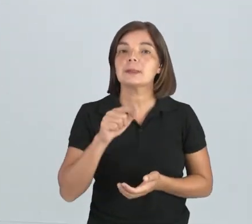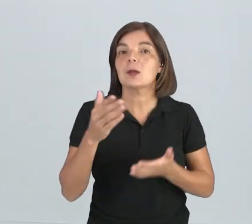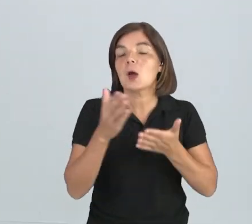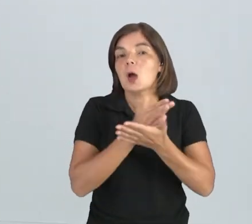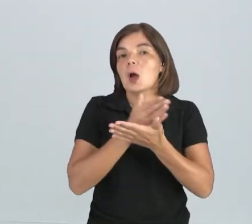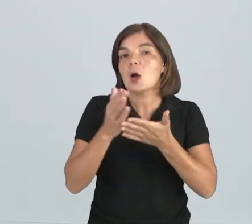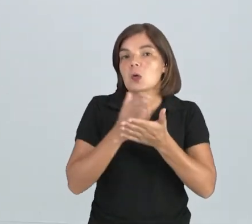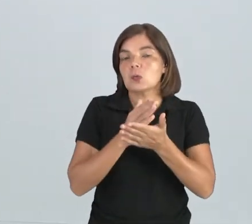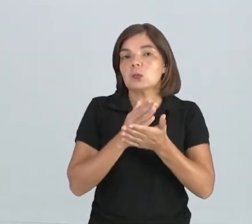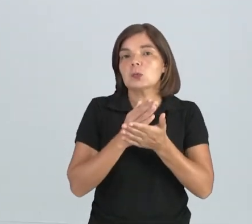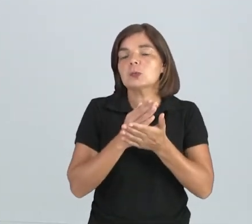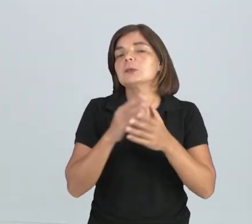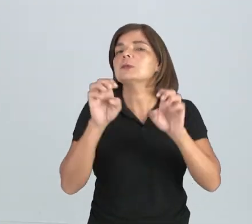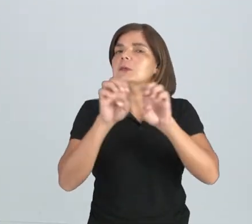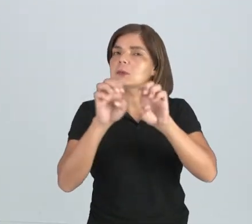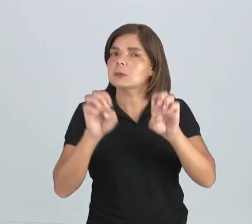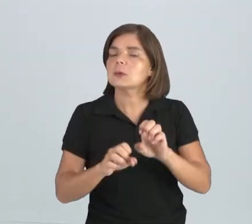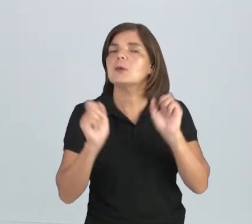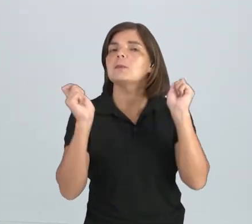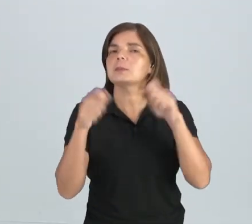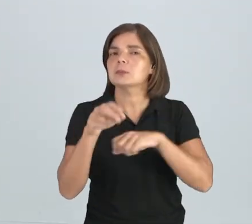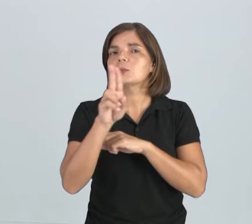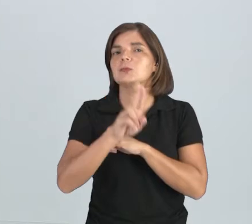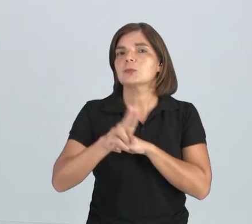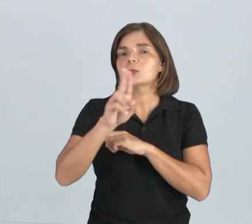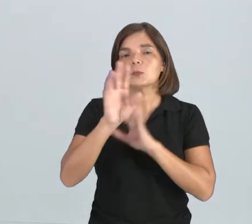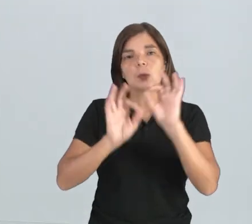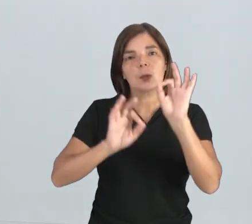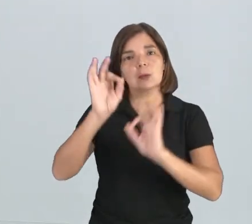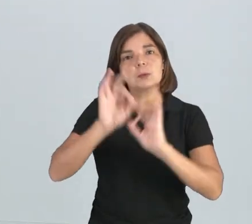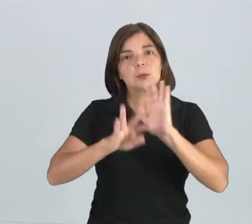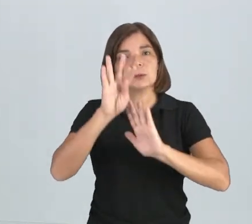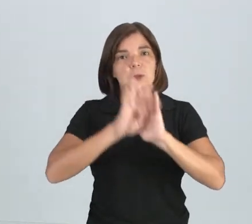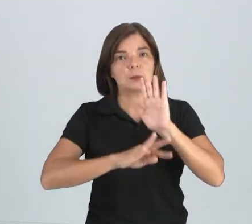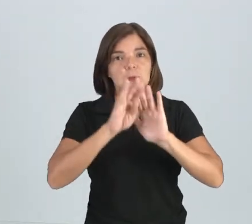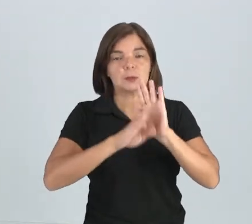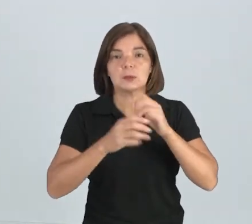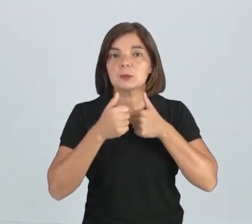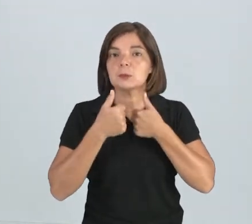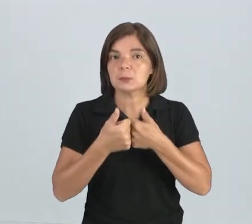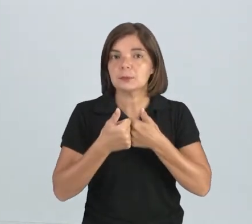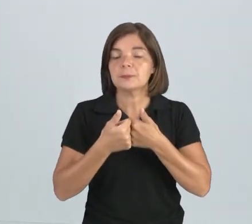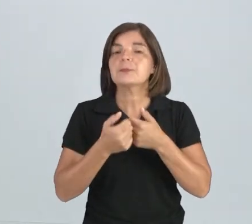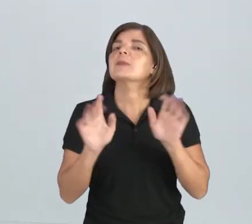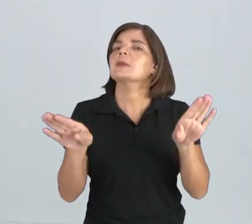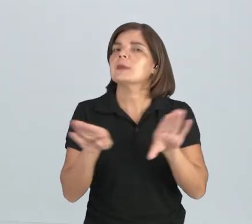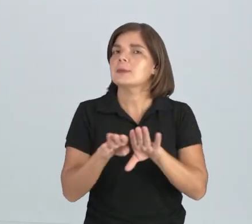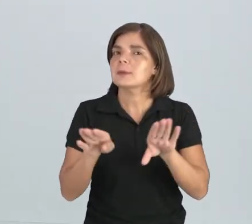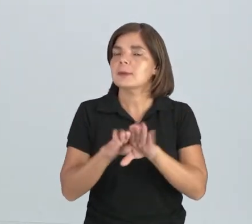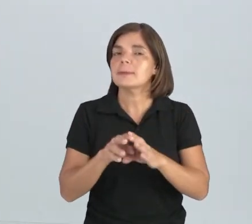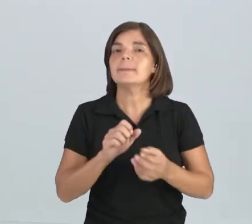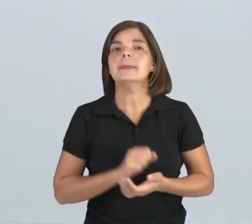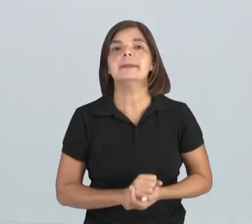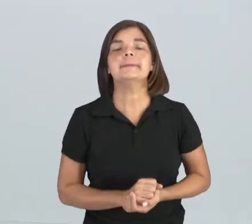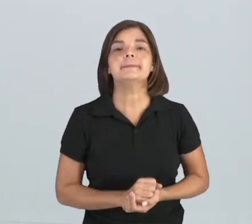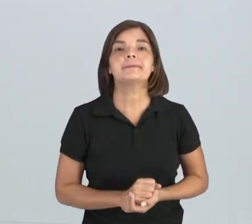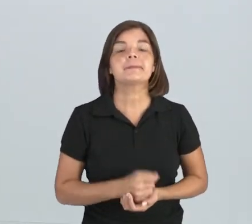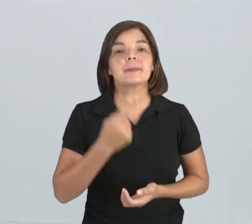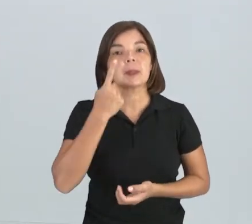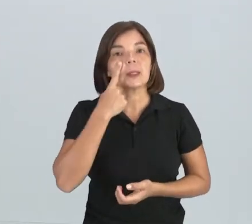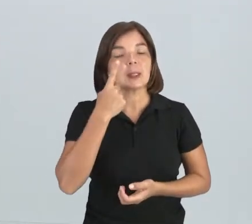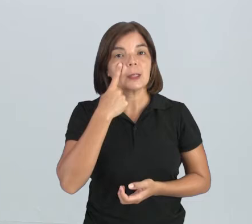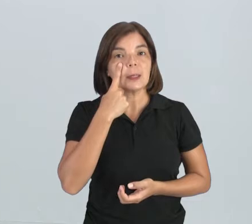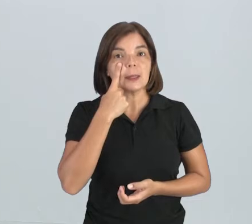são alguns elementos que você pode utilizar na sua construção, tá? Você pode